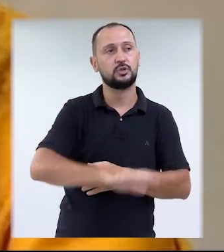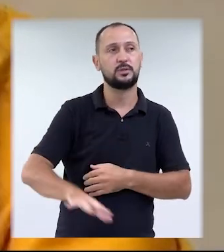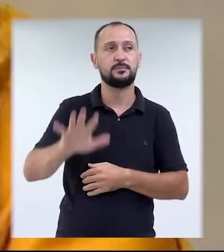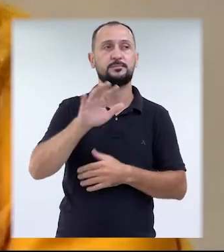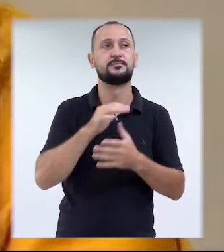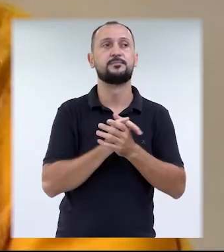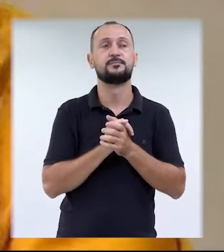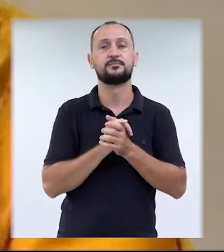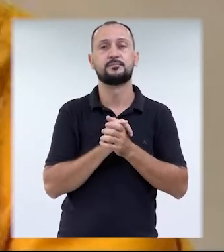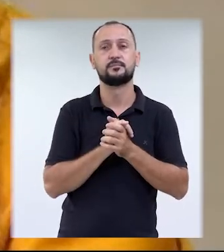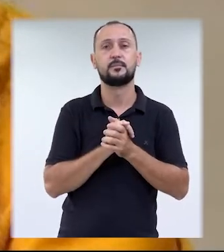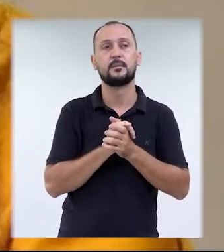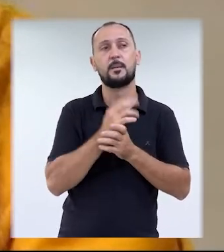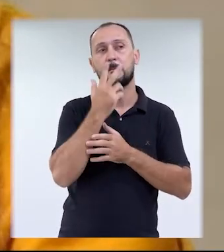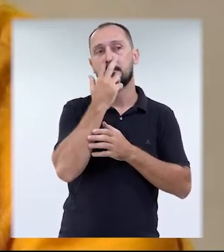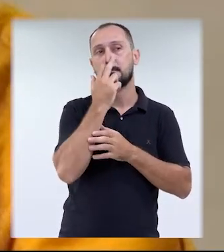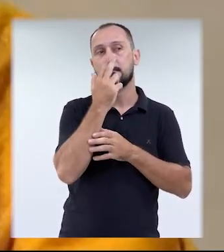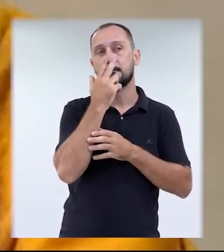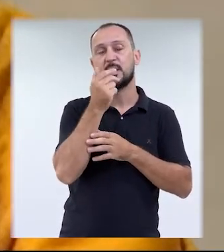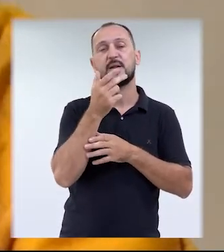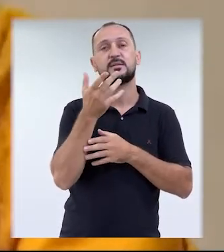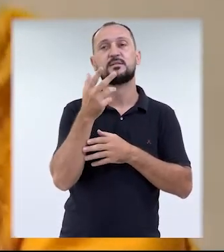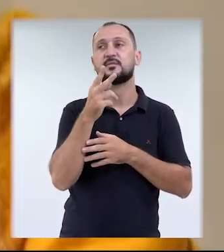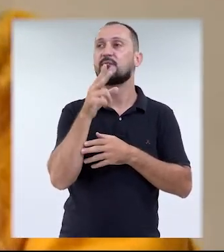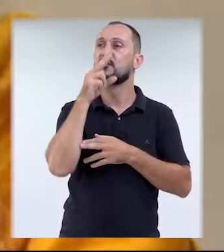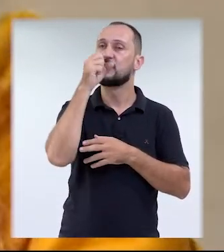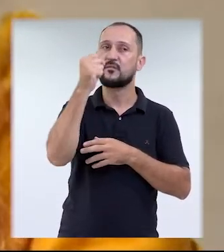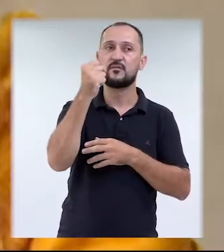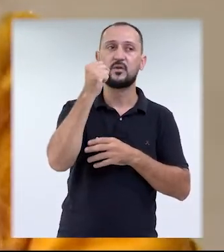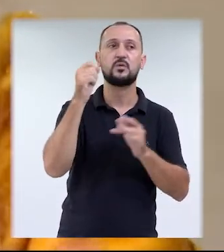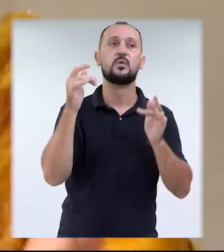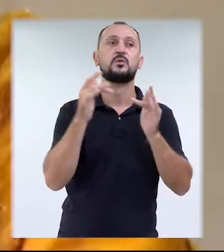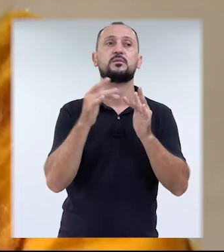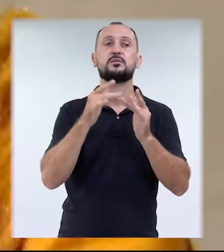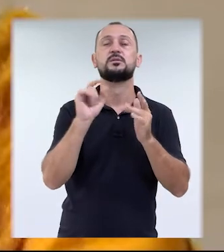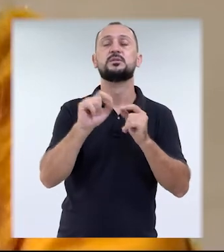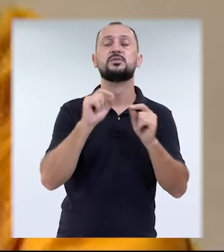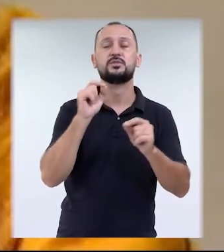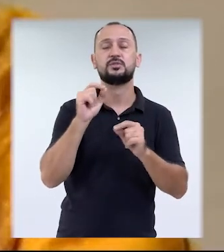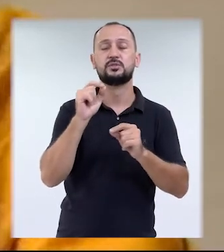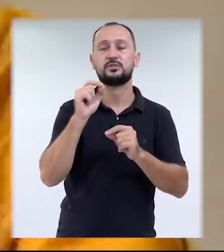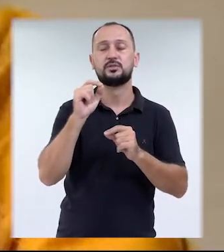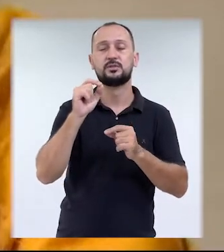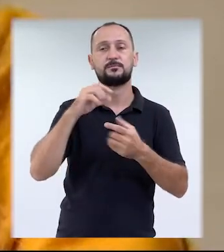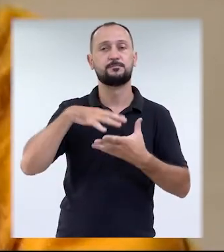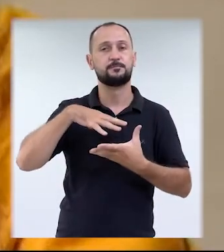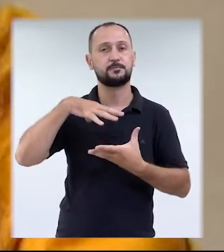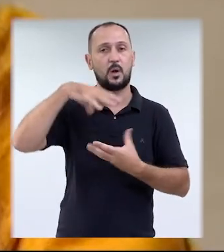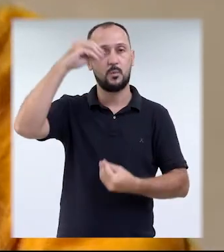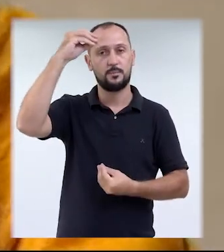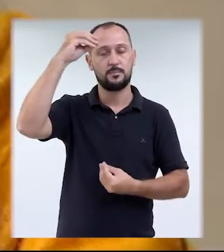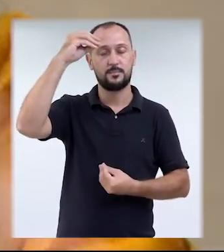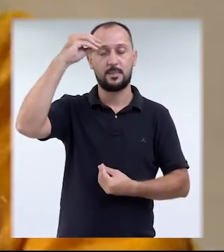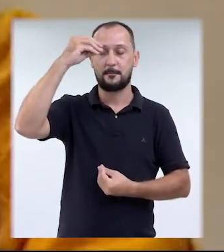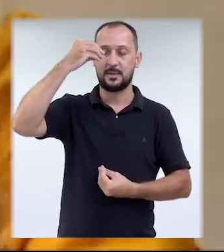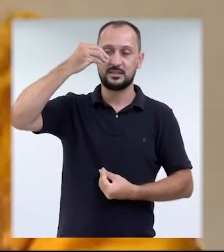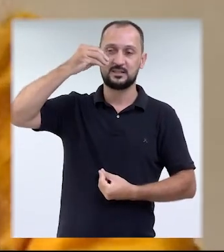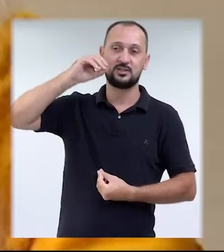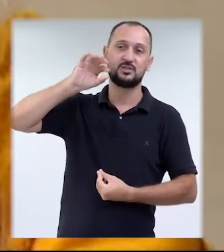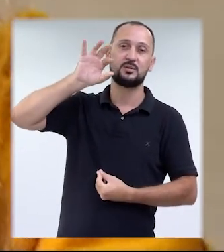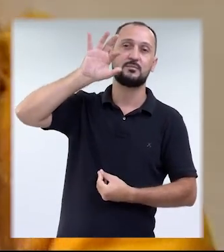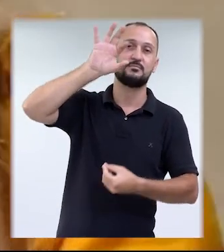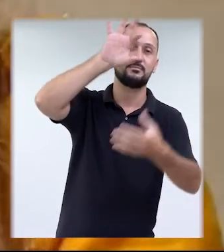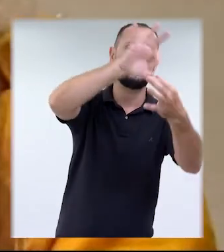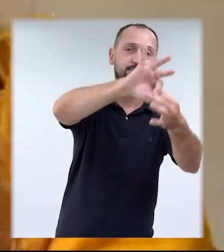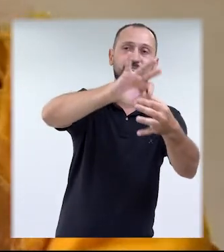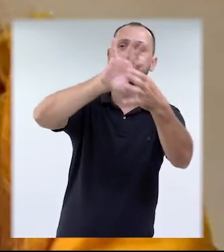universo. E parece assim que fica mais forte essa conexão de alma, né, do que as próprias relações que